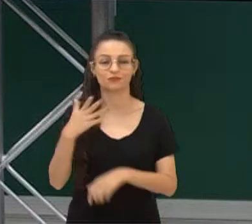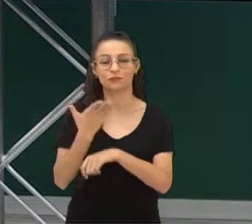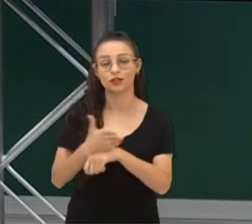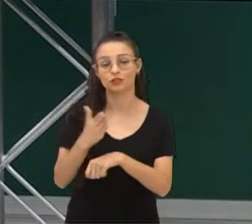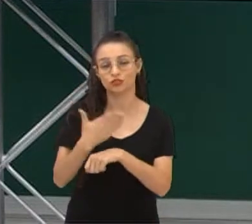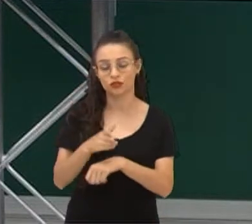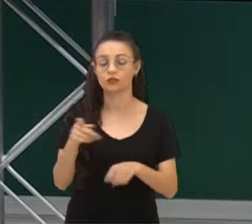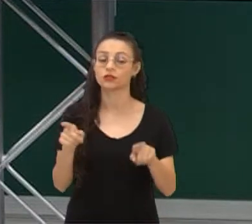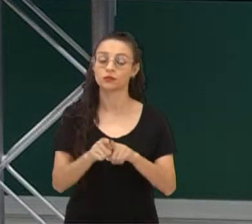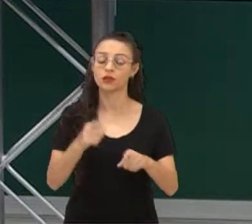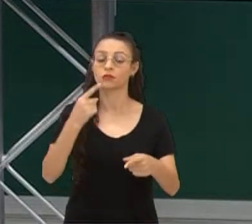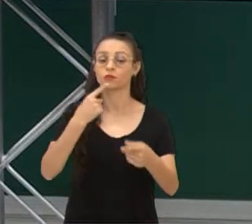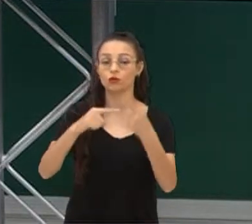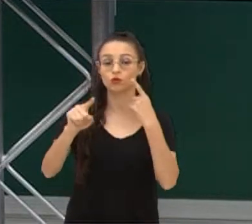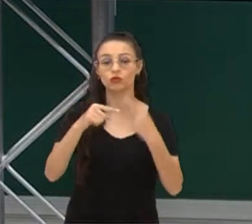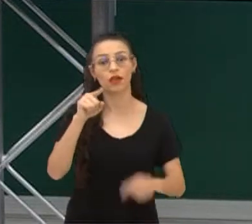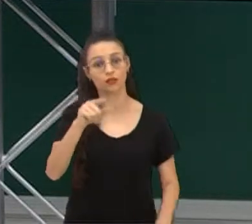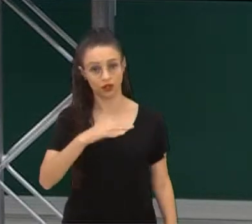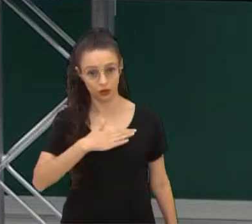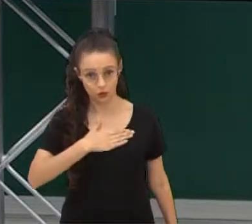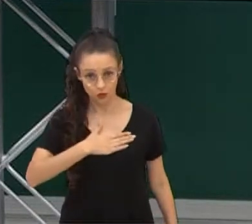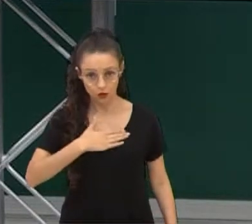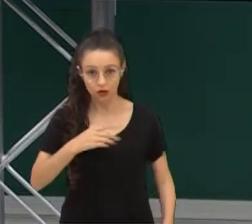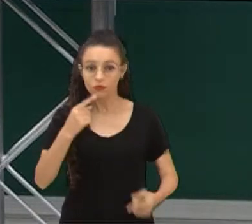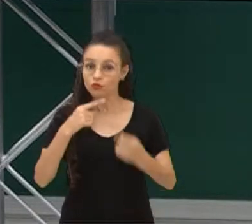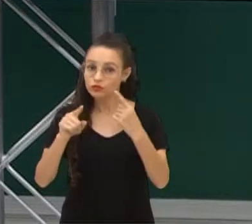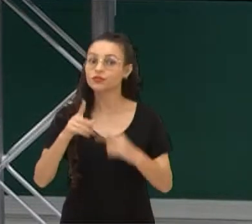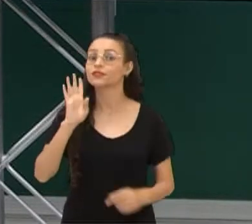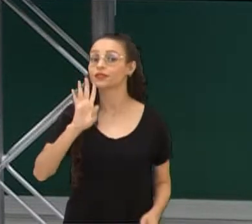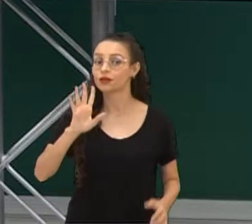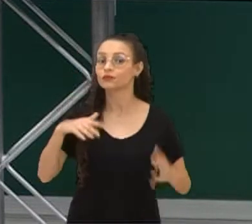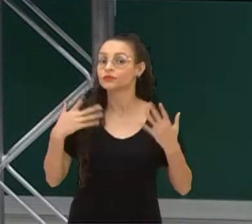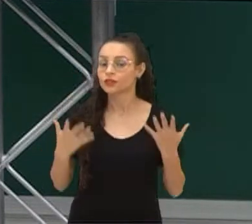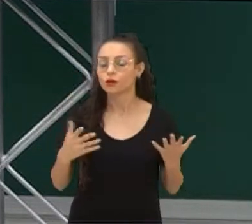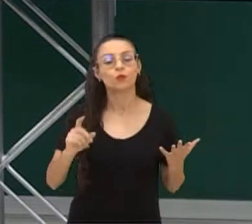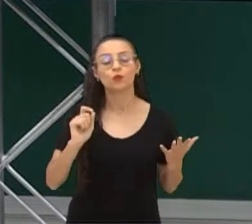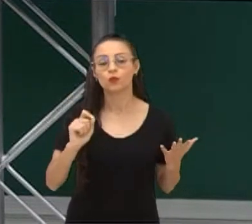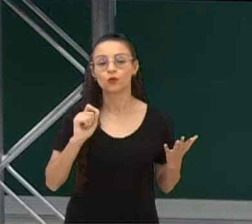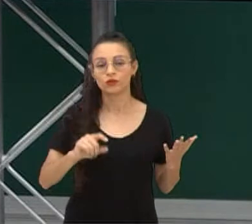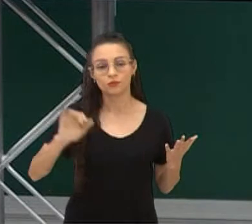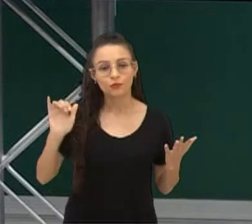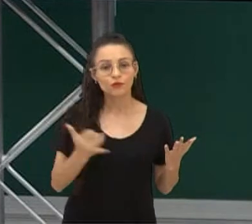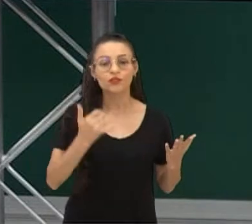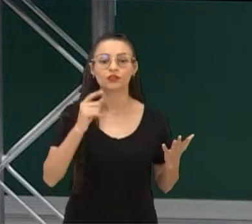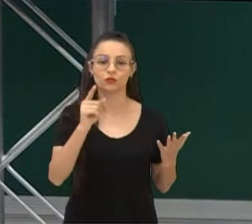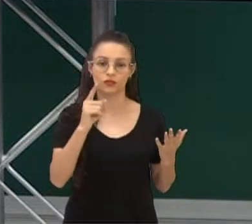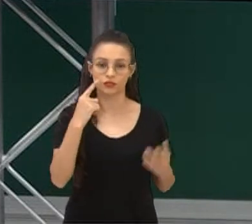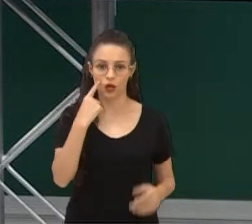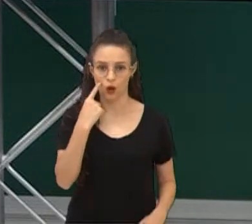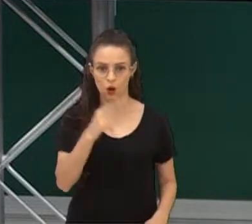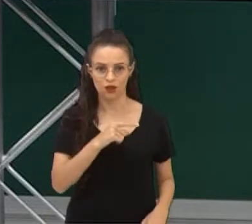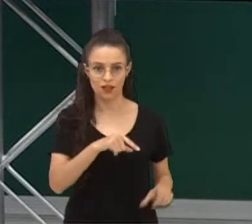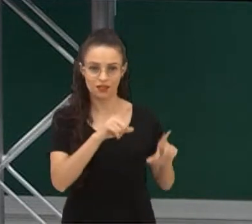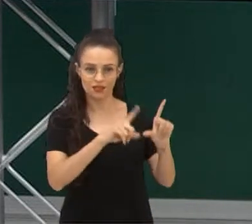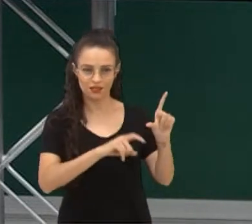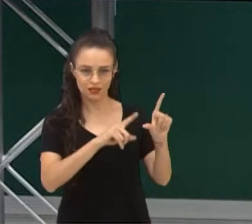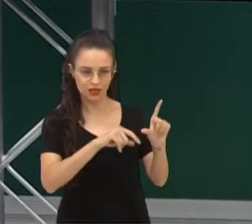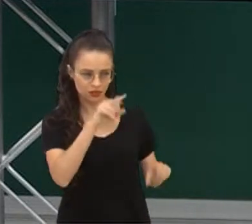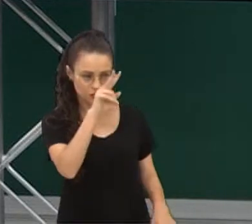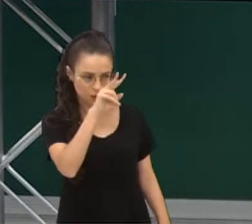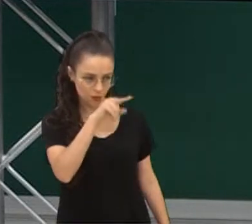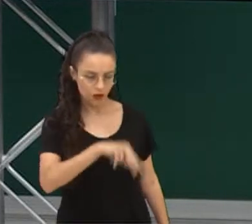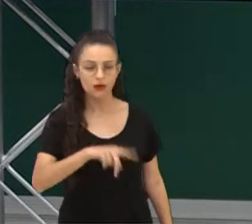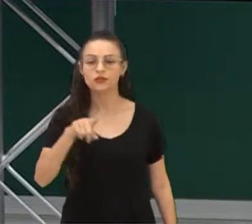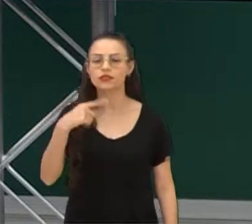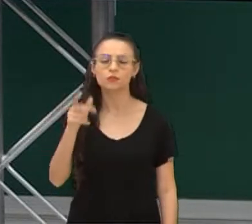vocês uma música aí eu gosto de uma música legal então que tal você dá uma olhadinha na letra dela depois